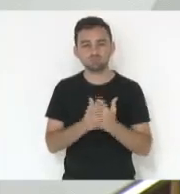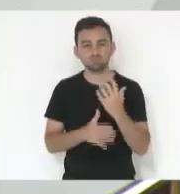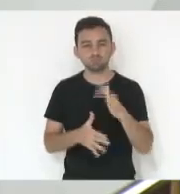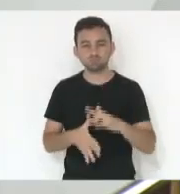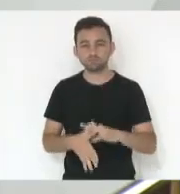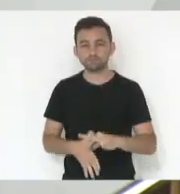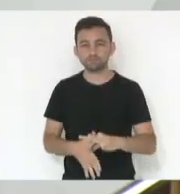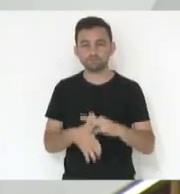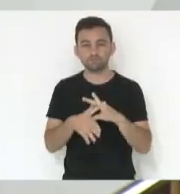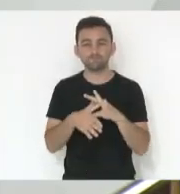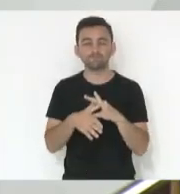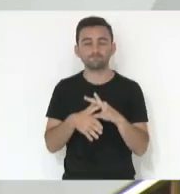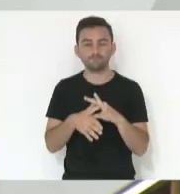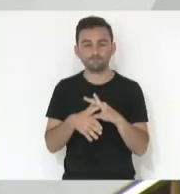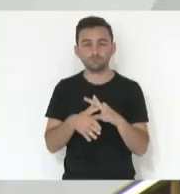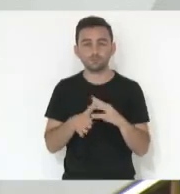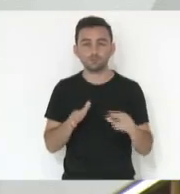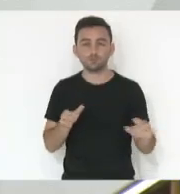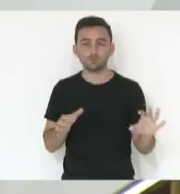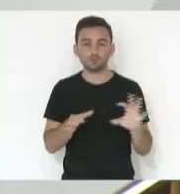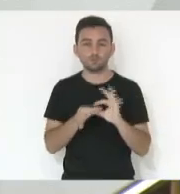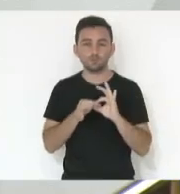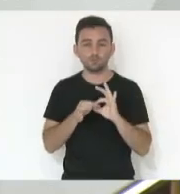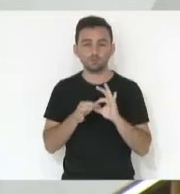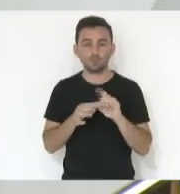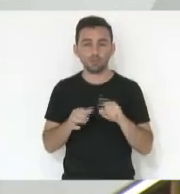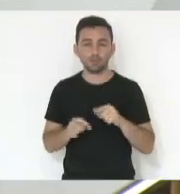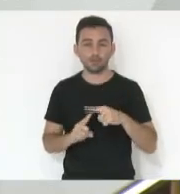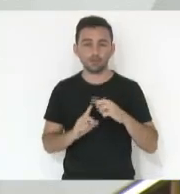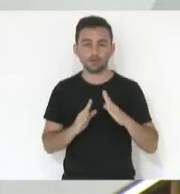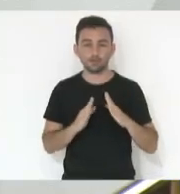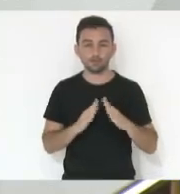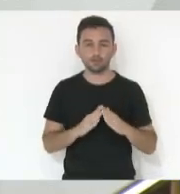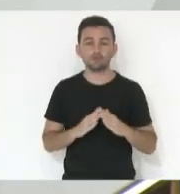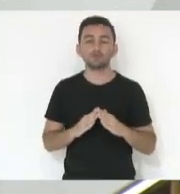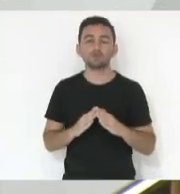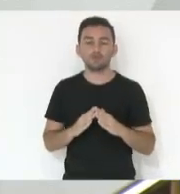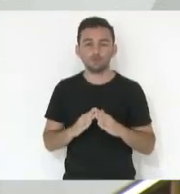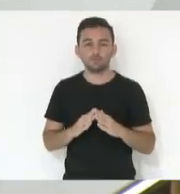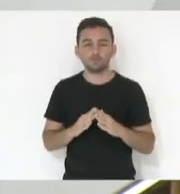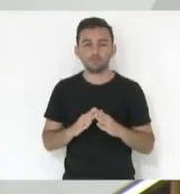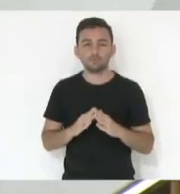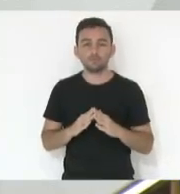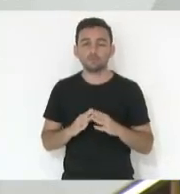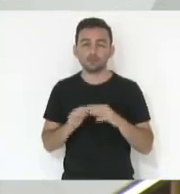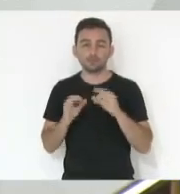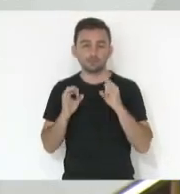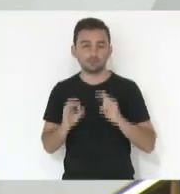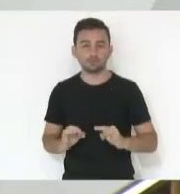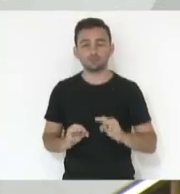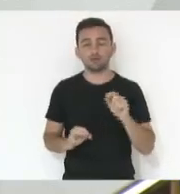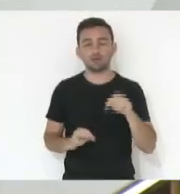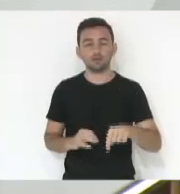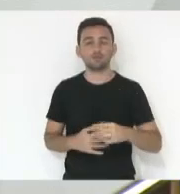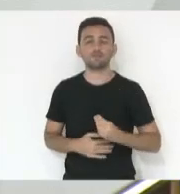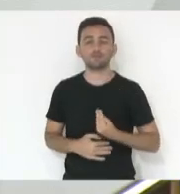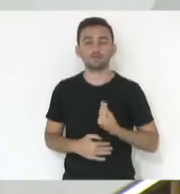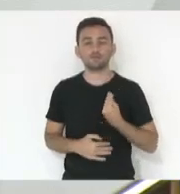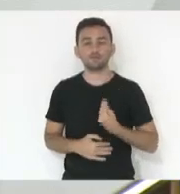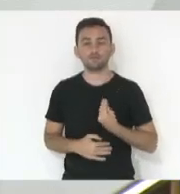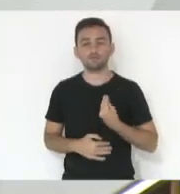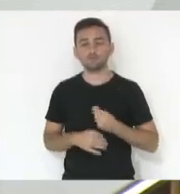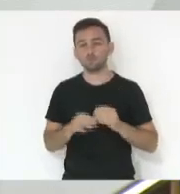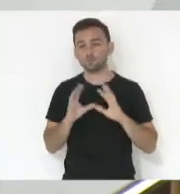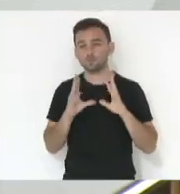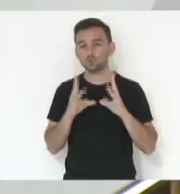lideranças ligadas à Igreja e, certamente, aqui com a presença de